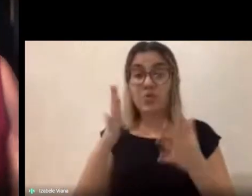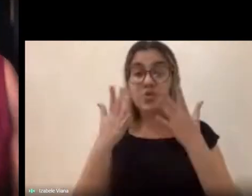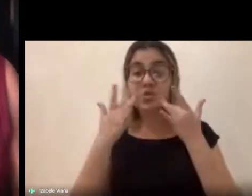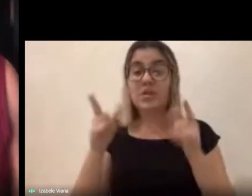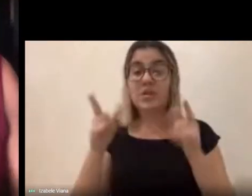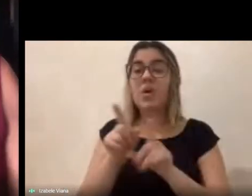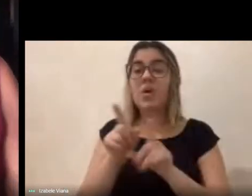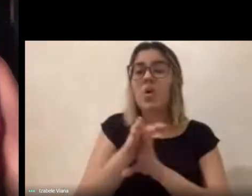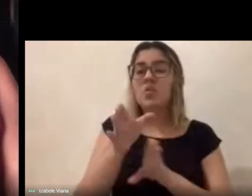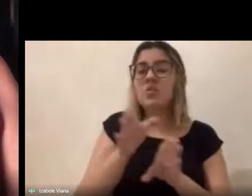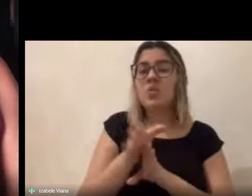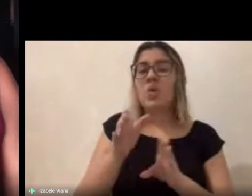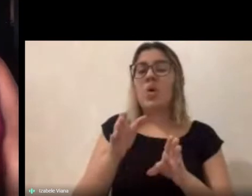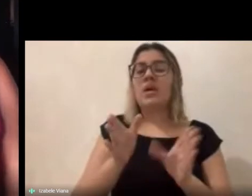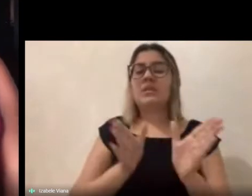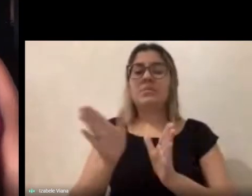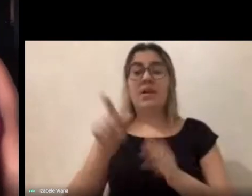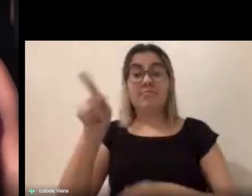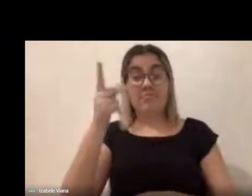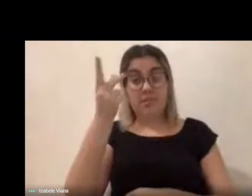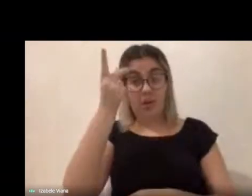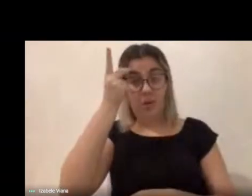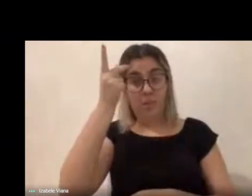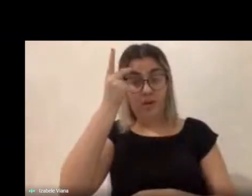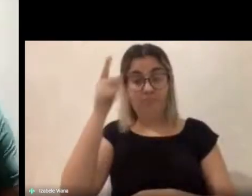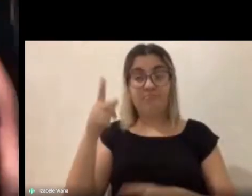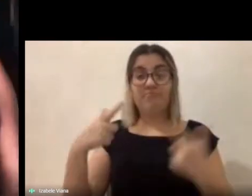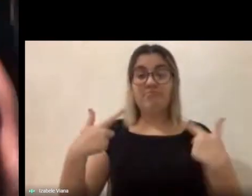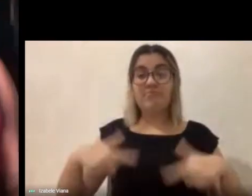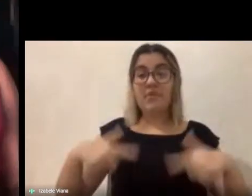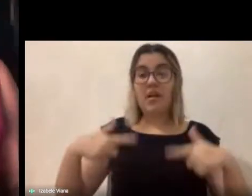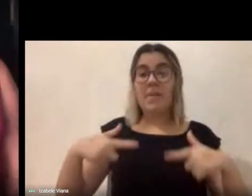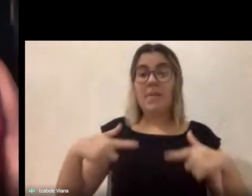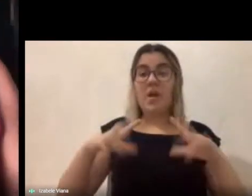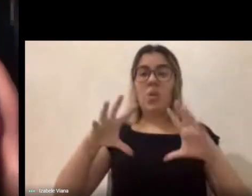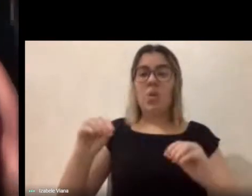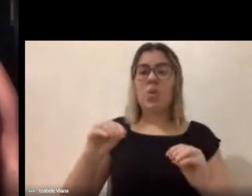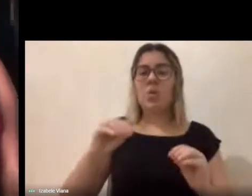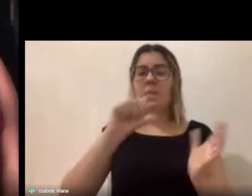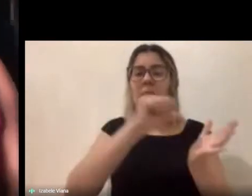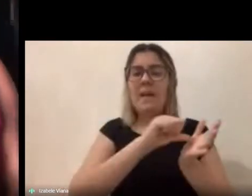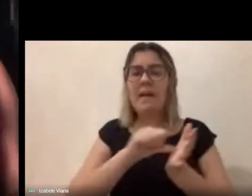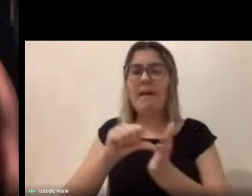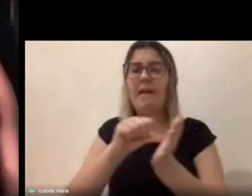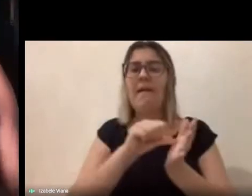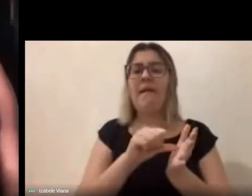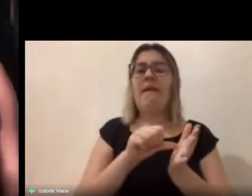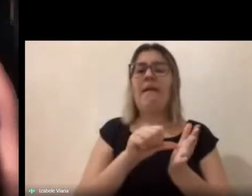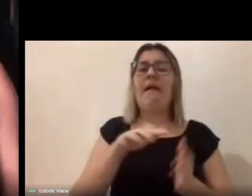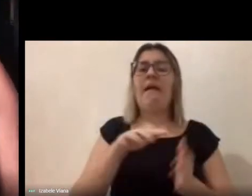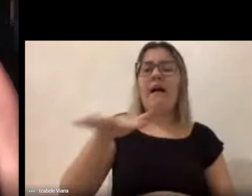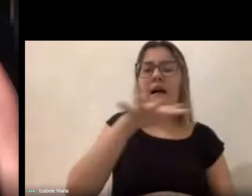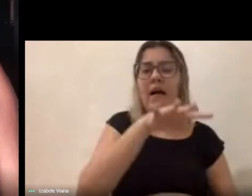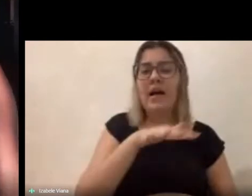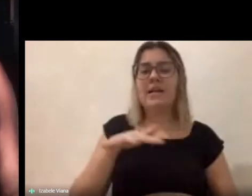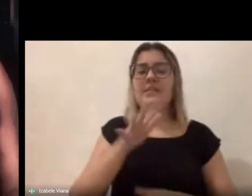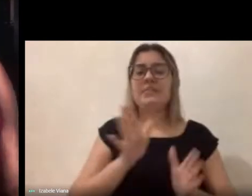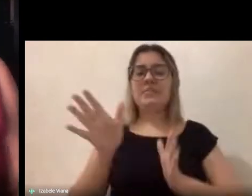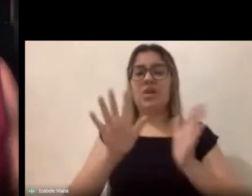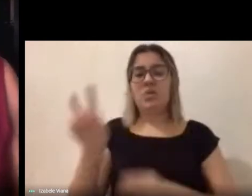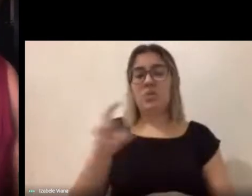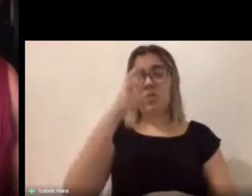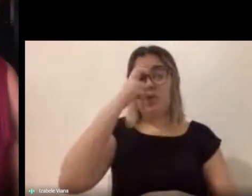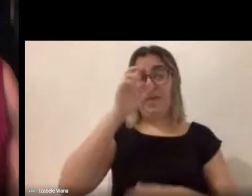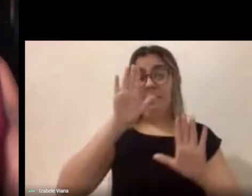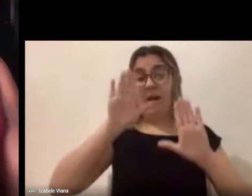e trabalha em todos os setores da acessibilidade cultural, mas com foco principal no universo do audiovisual.